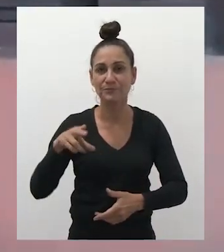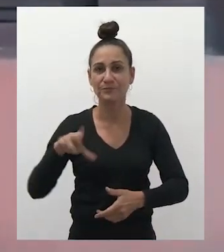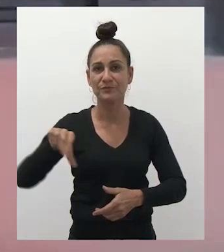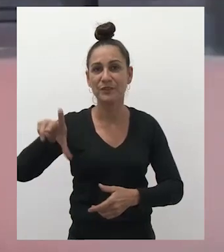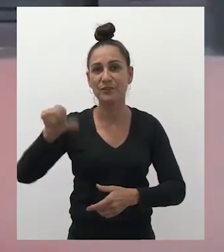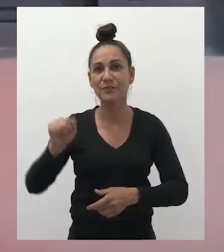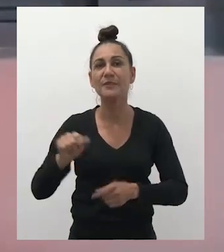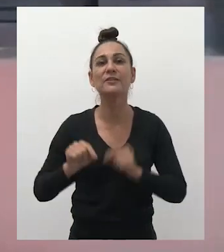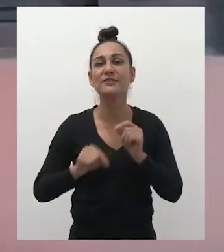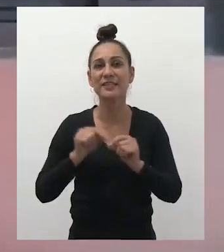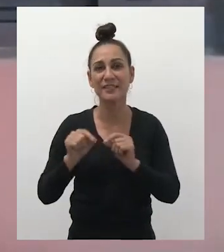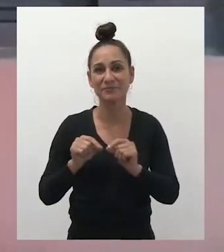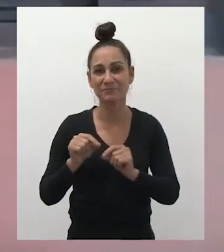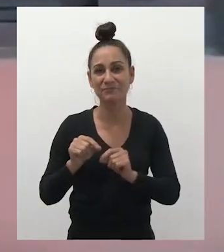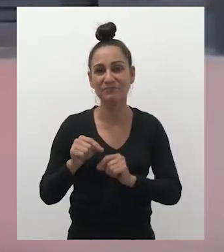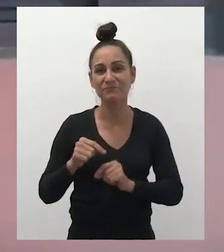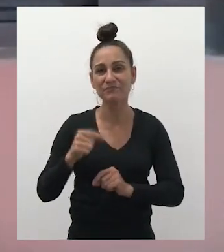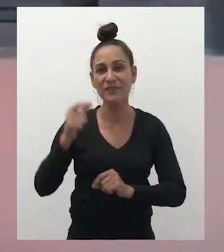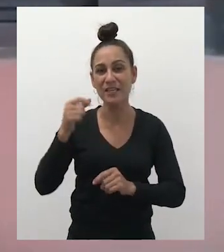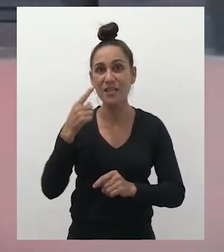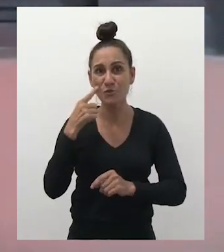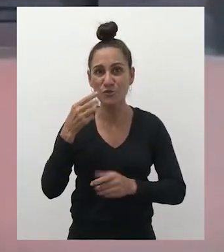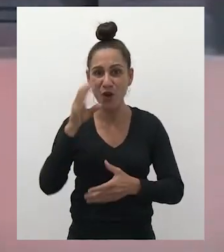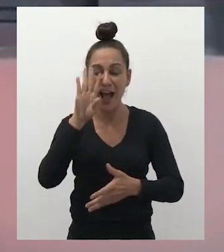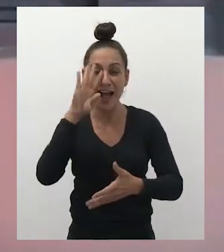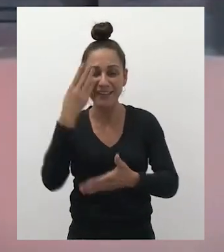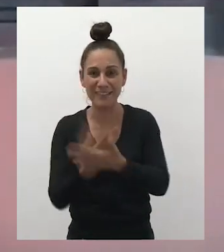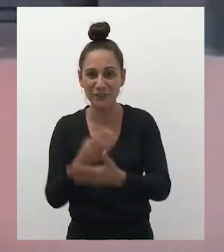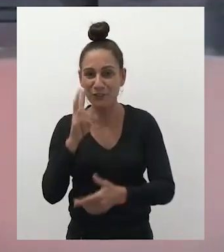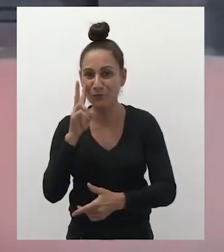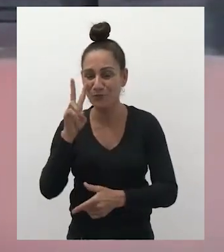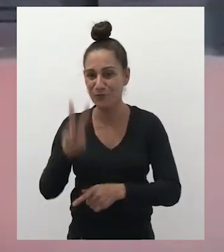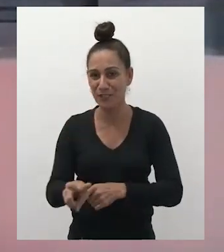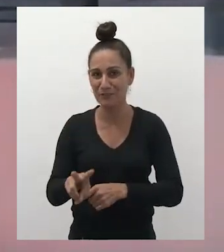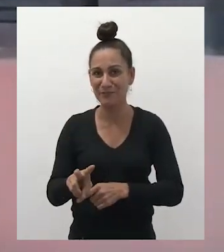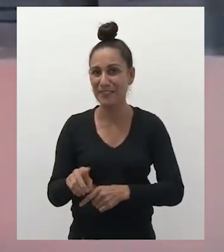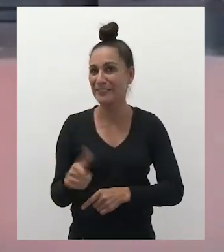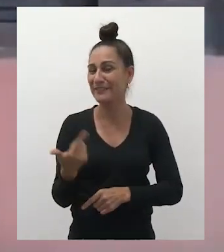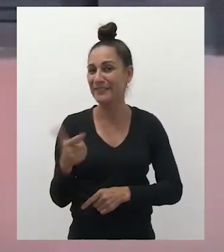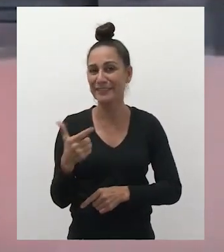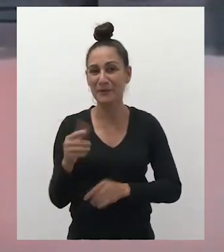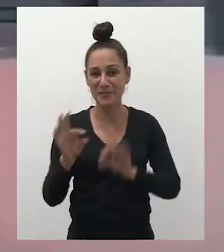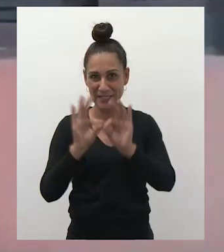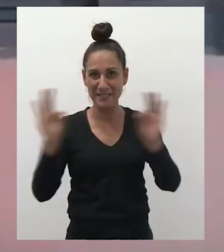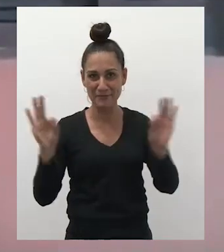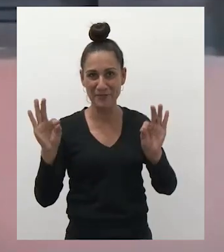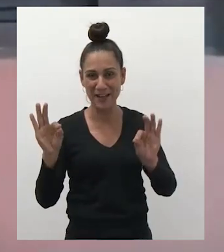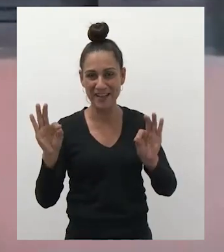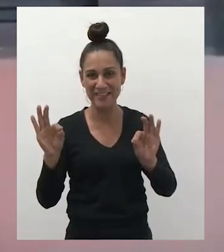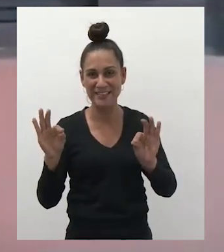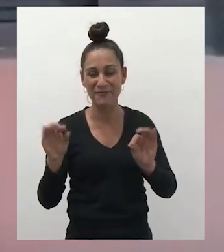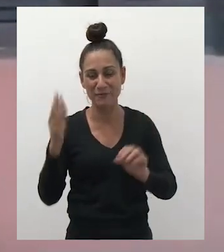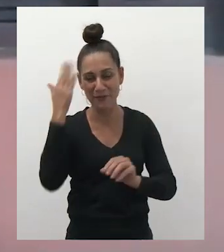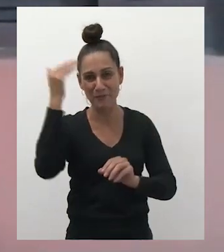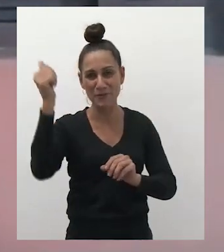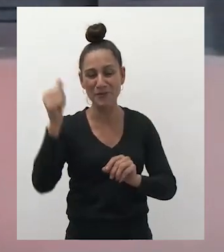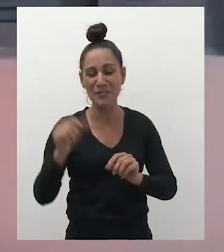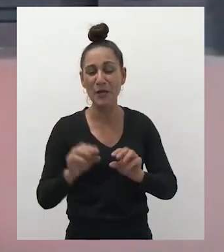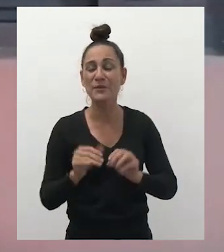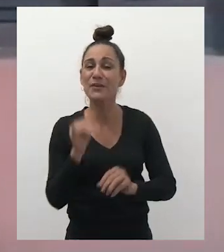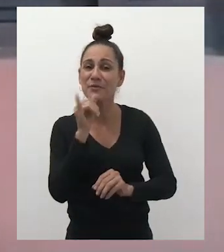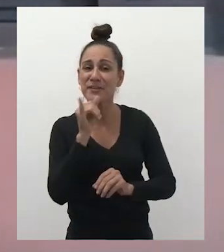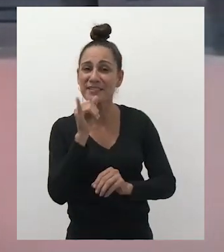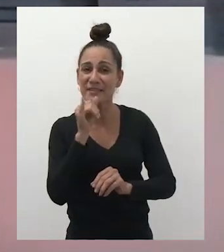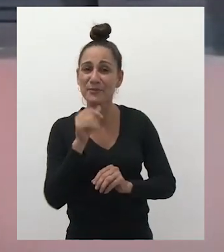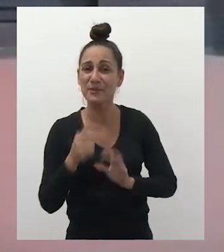aquela máxima, né? Eu só acredito vendo, nem está valendo mais, né? Porque esse exemplo que você